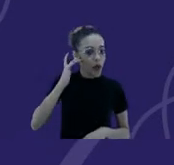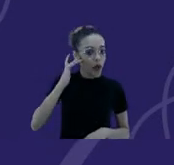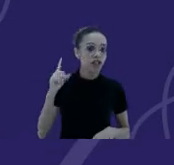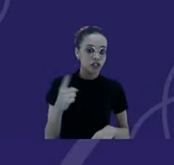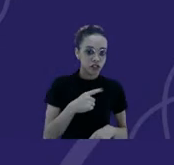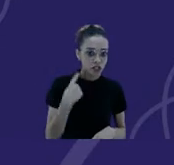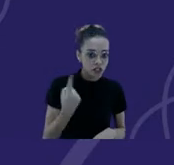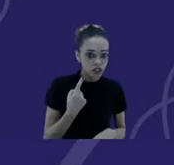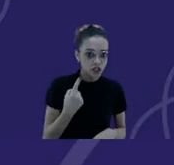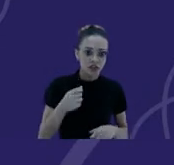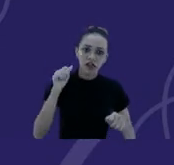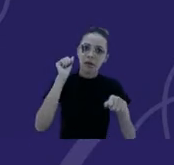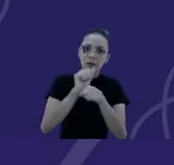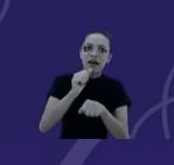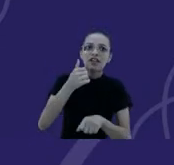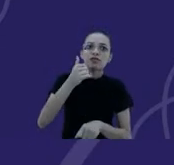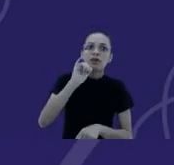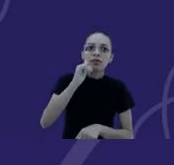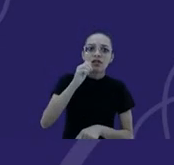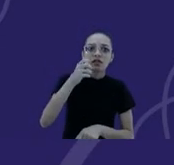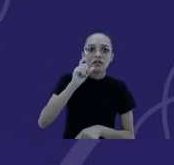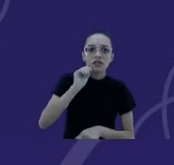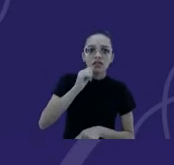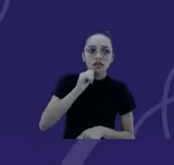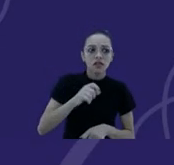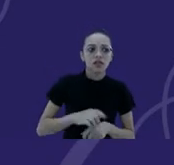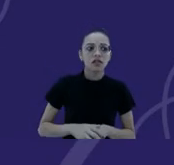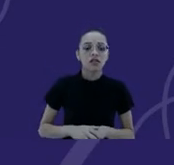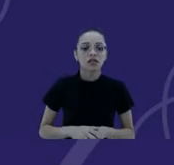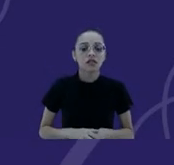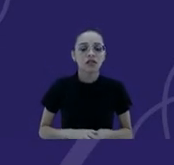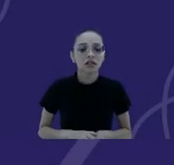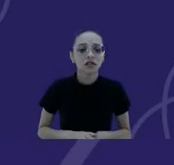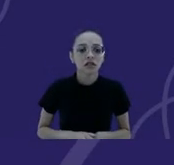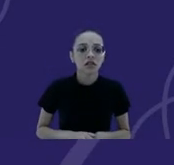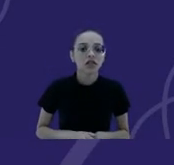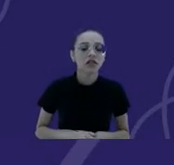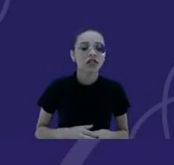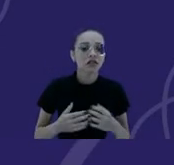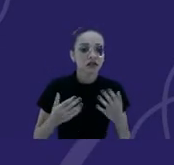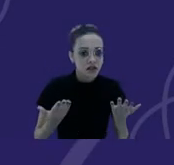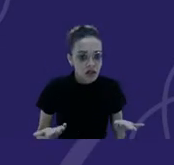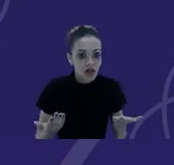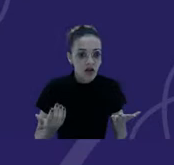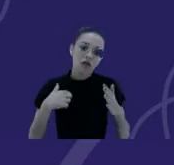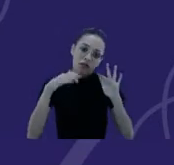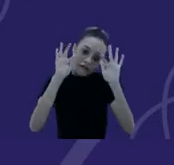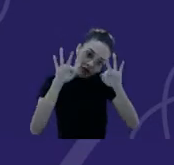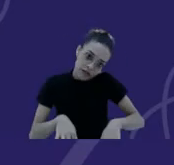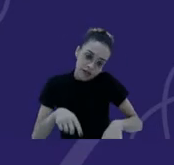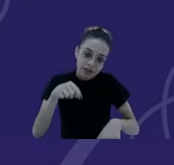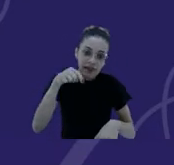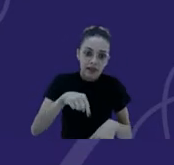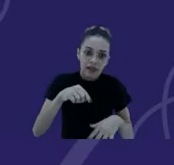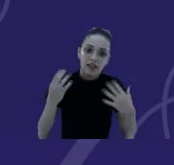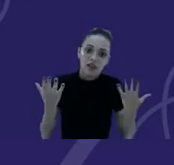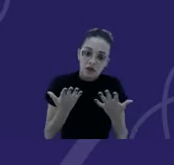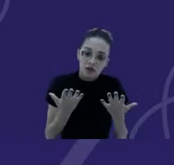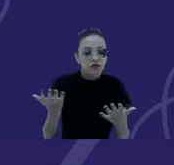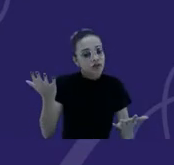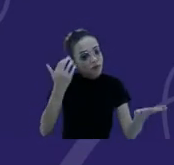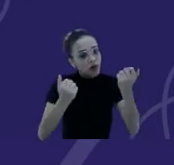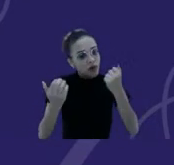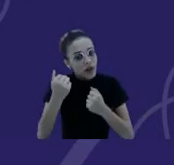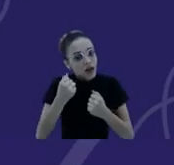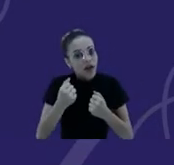para de beber, a gente tem problema. Bom, então, encerrando aqui, vamos lá, galera, faz